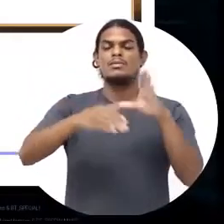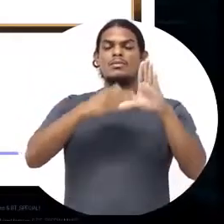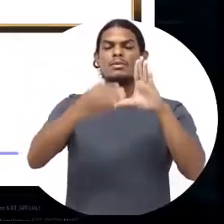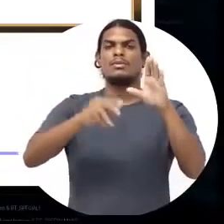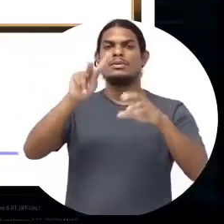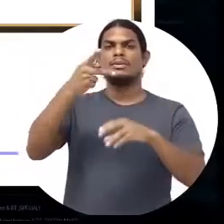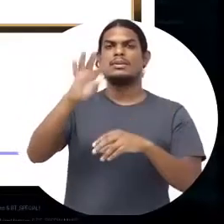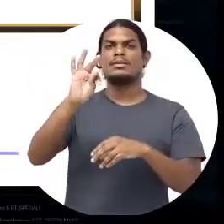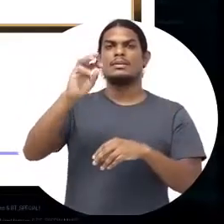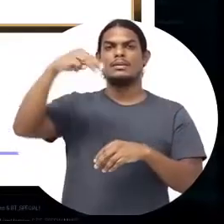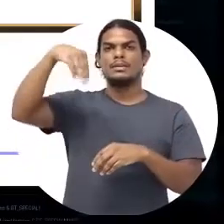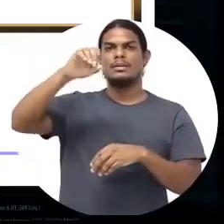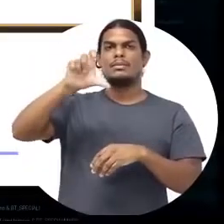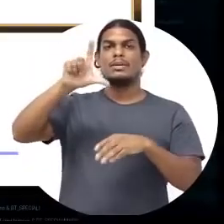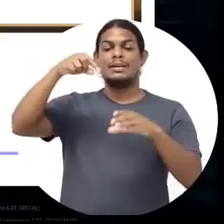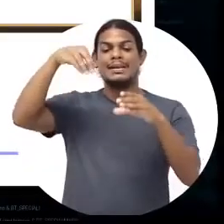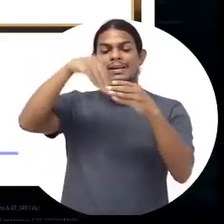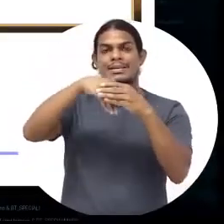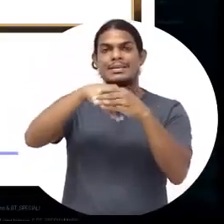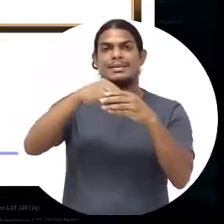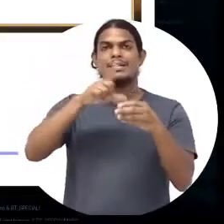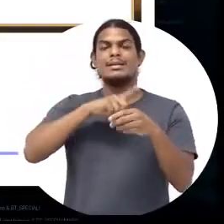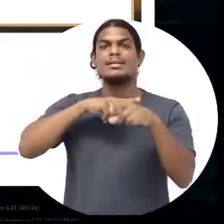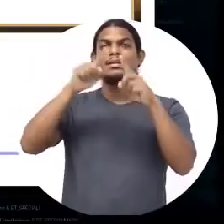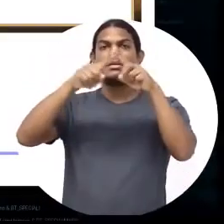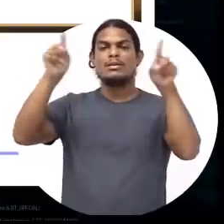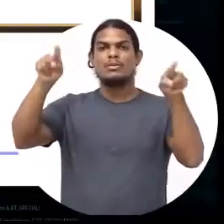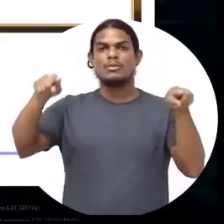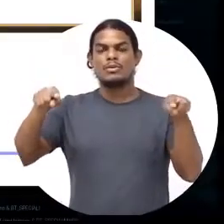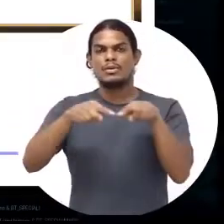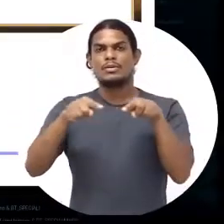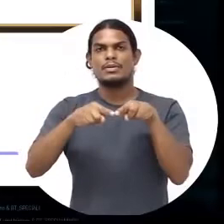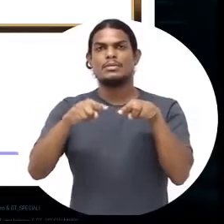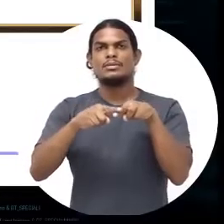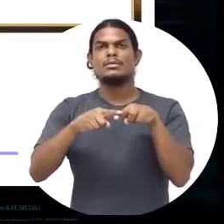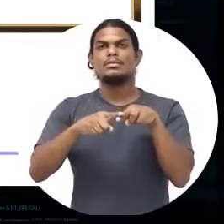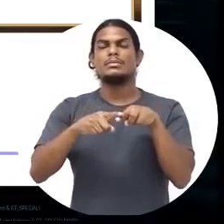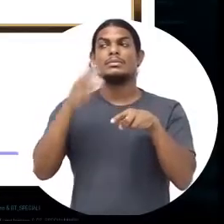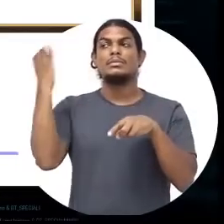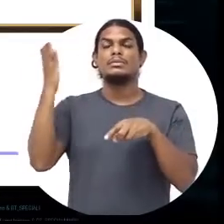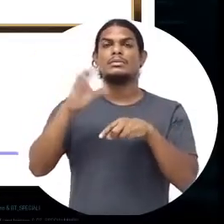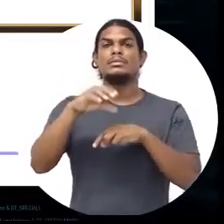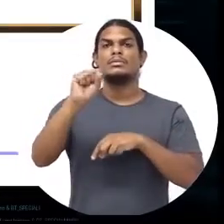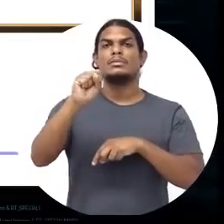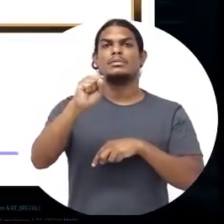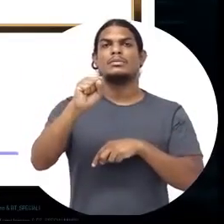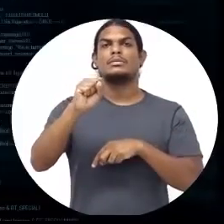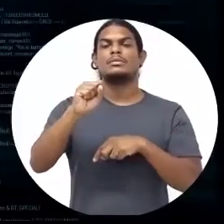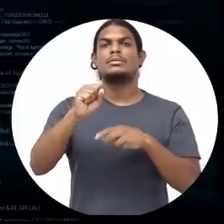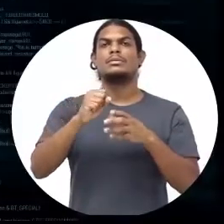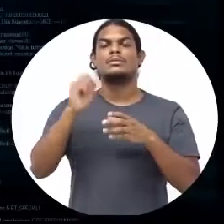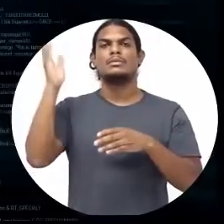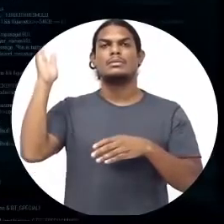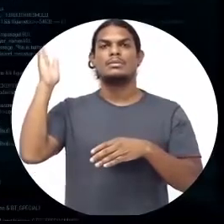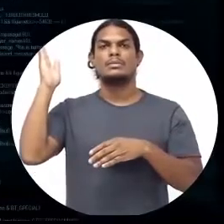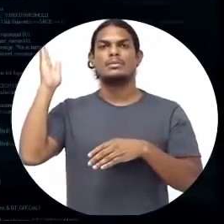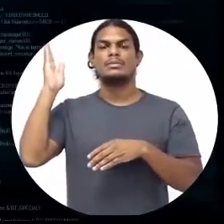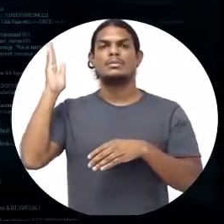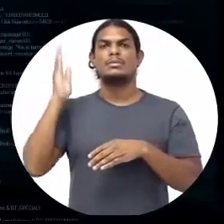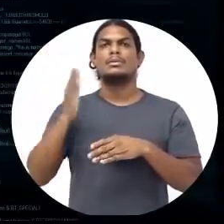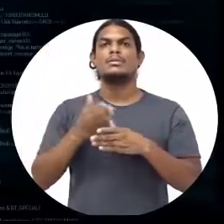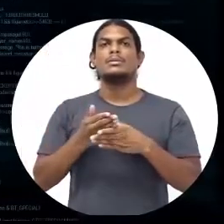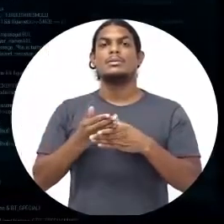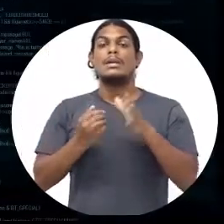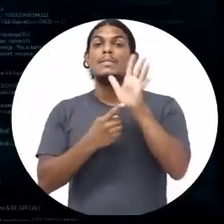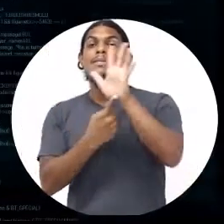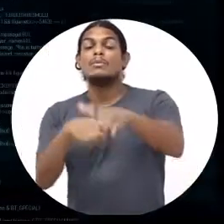e dentro dela a gente vai ter um retângulo. Esse retângulo é o iframe. E esse iframe, ele está mostrando